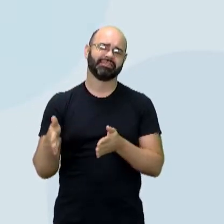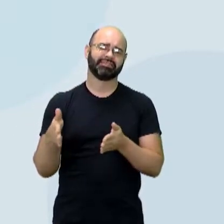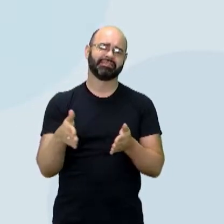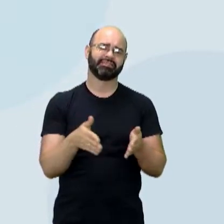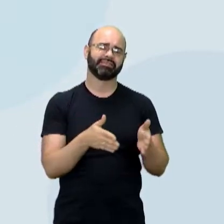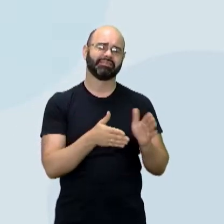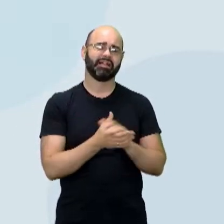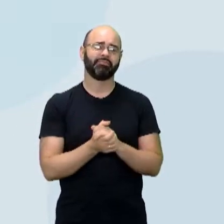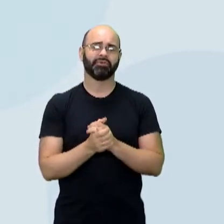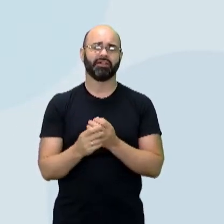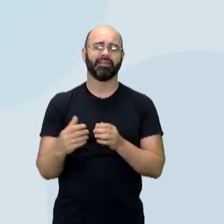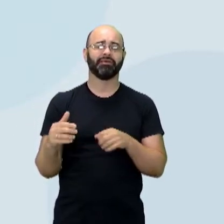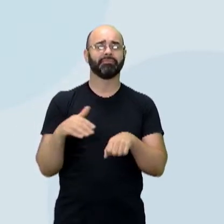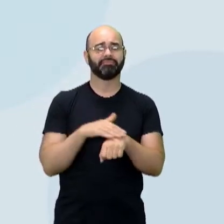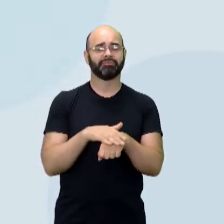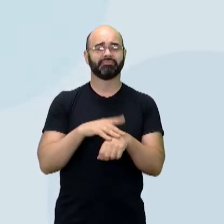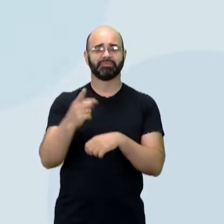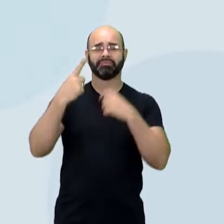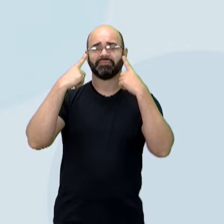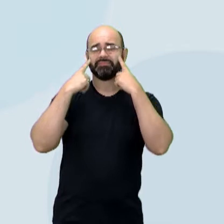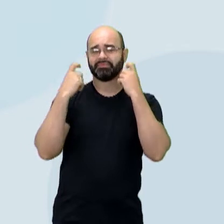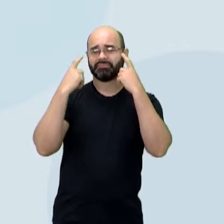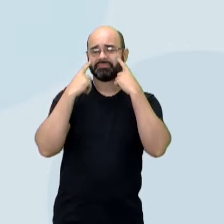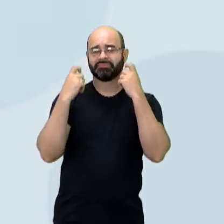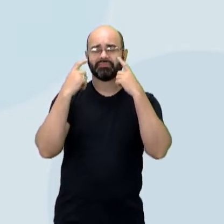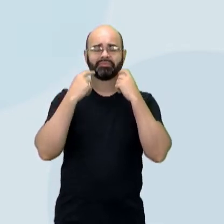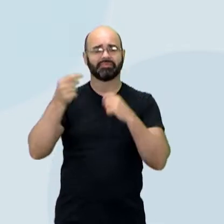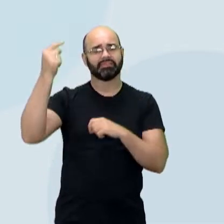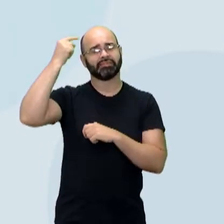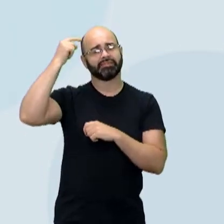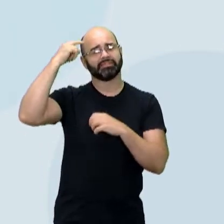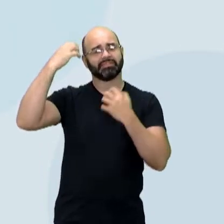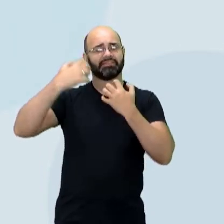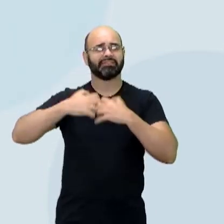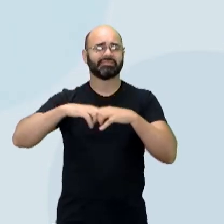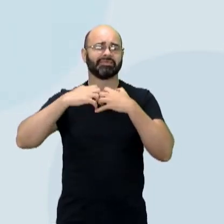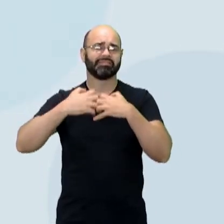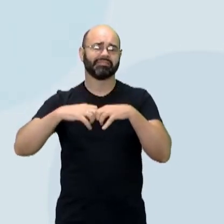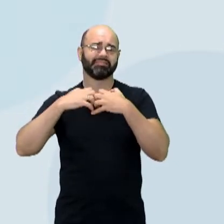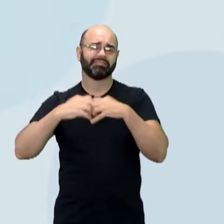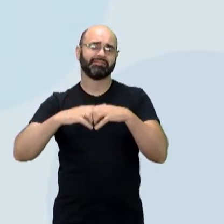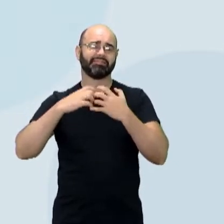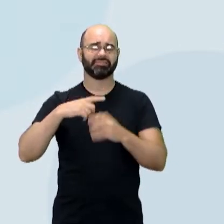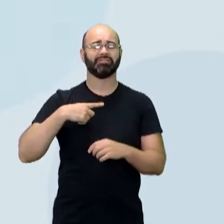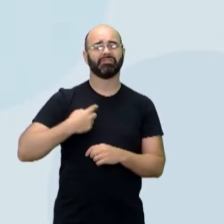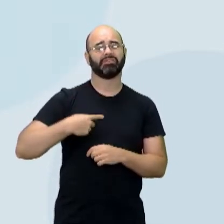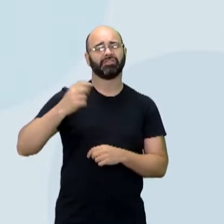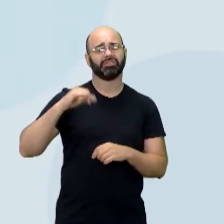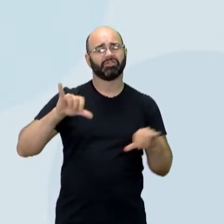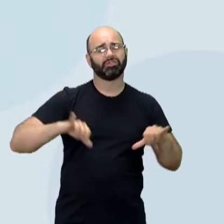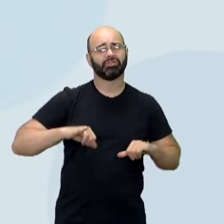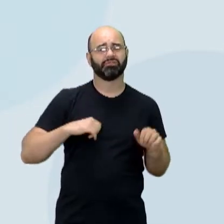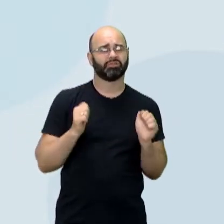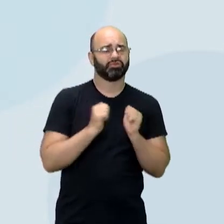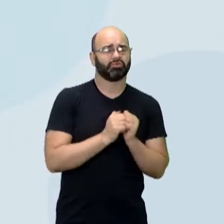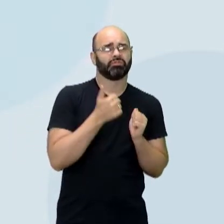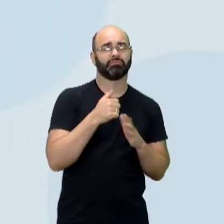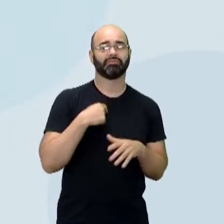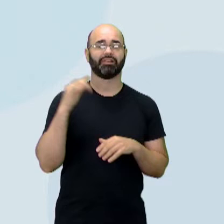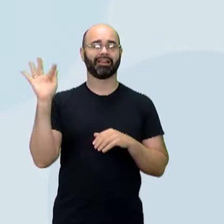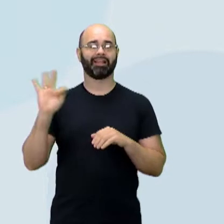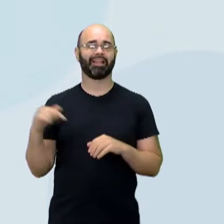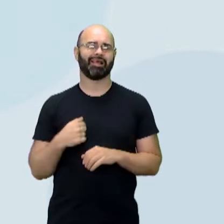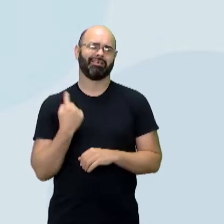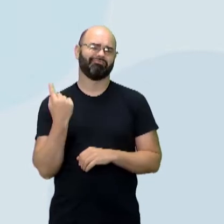carinho. E chore, se arrependa e pense muito, que é melhor se sofrer junto que viver